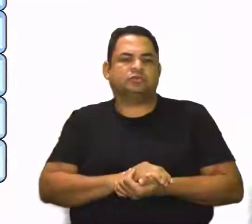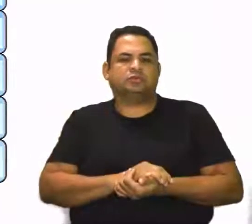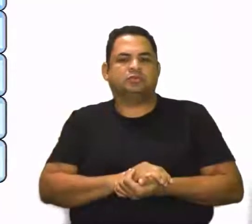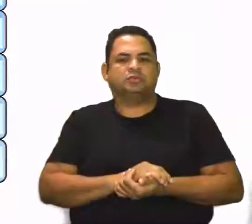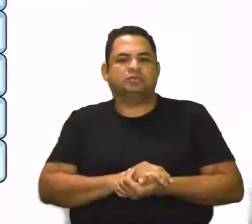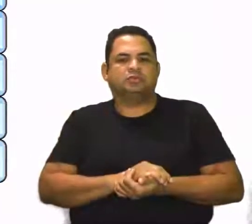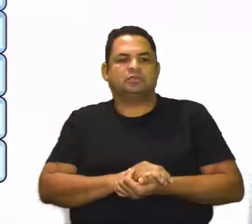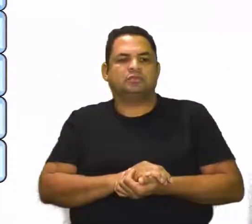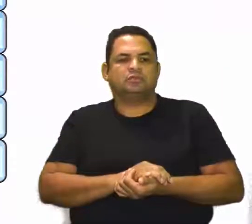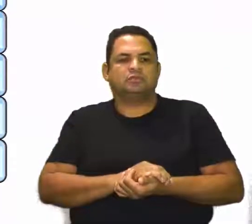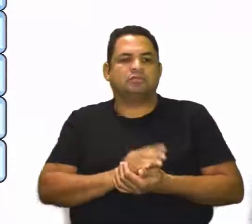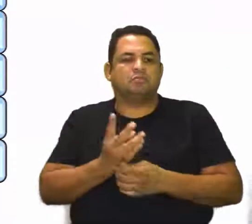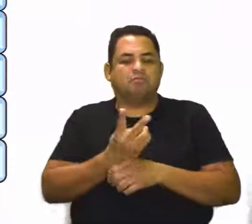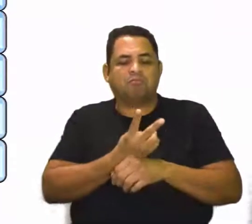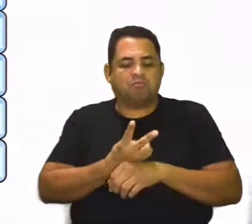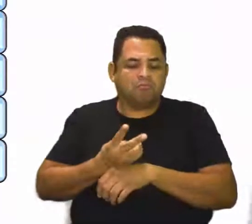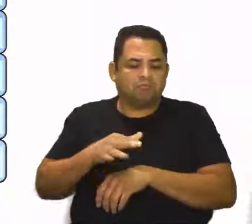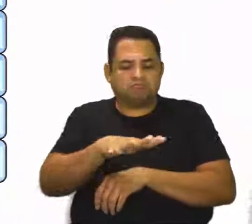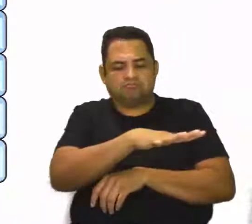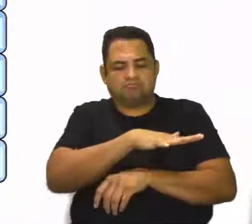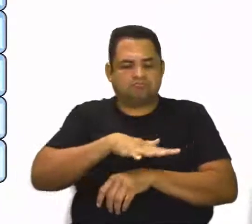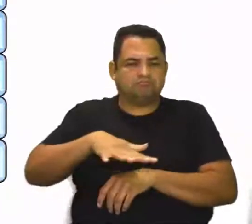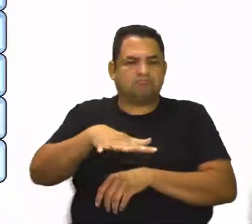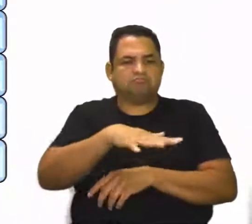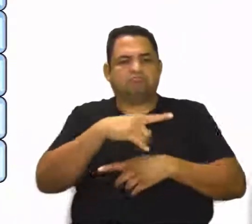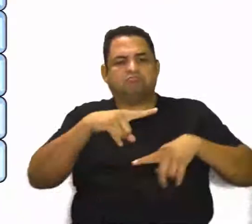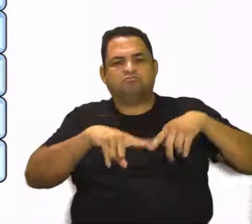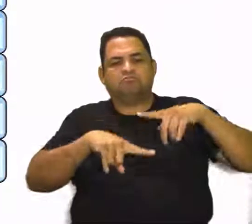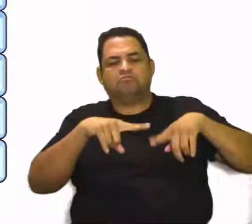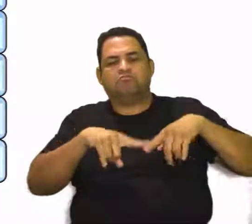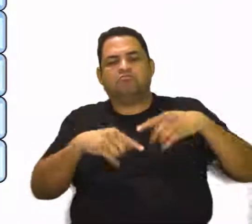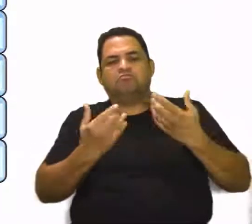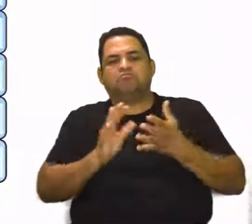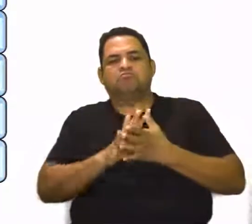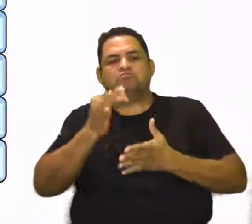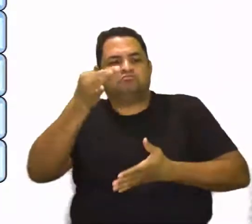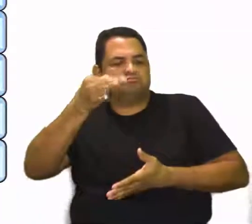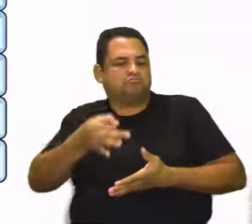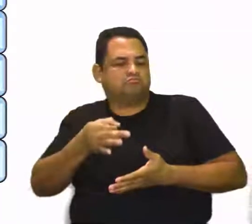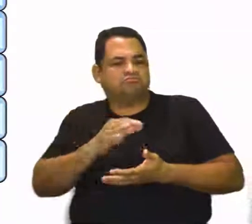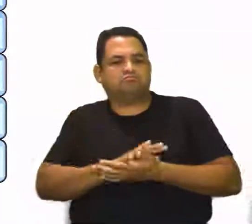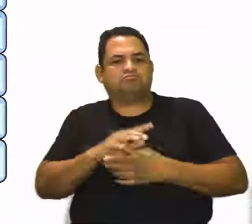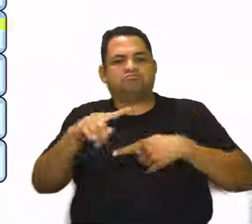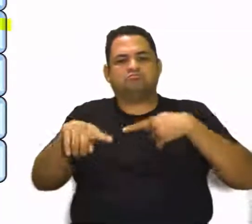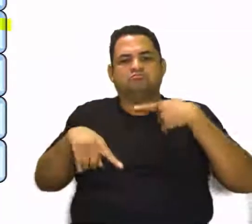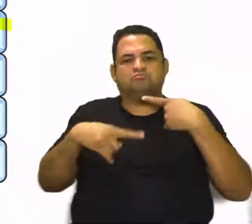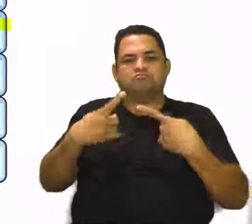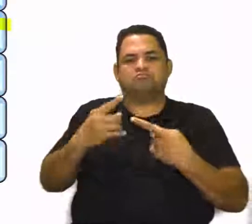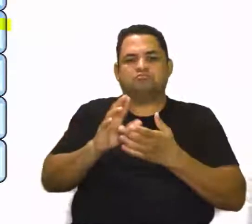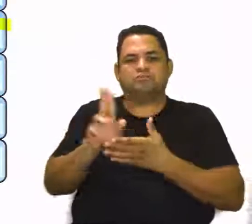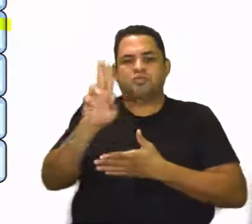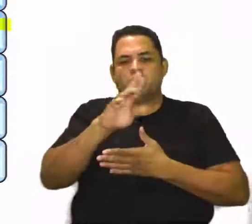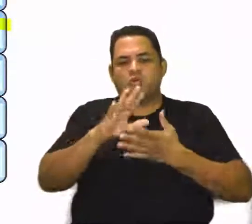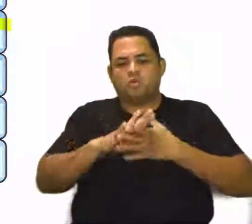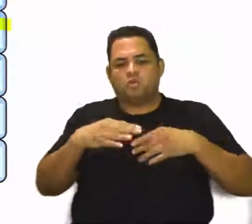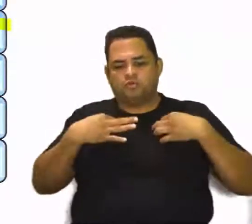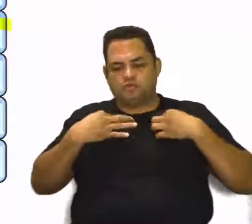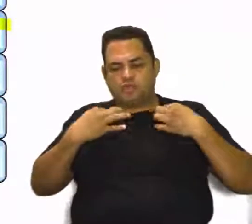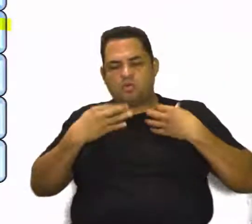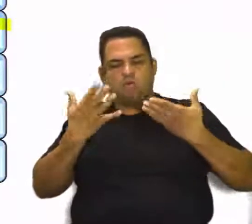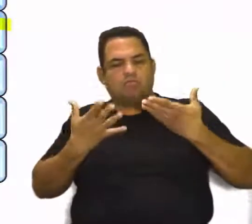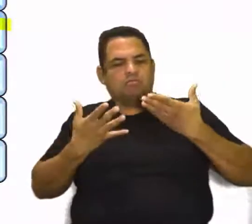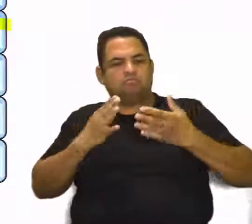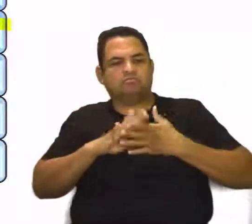sequência, você vai procurar aí espaços e equipamentos adequados Depois, você vai usar roupas mais